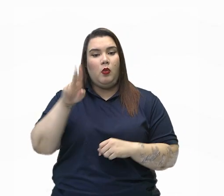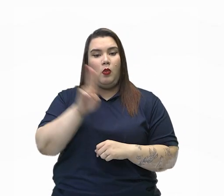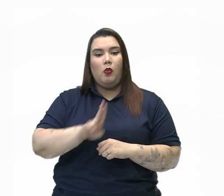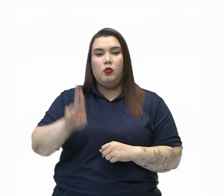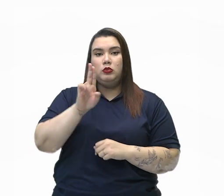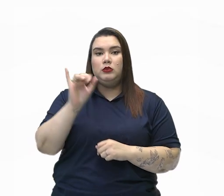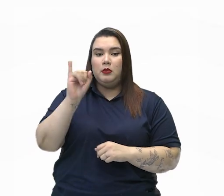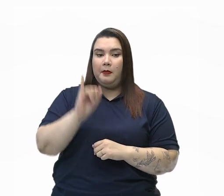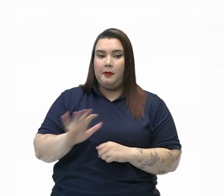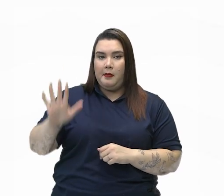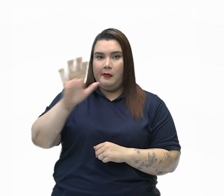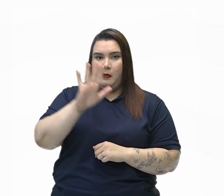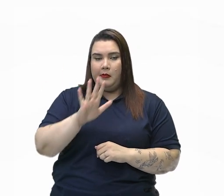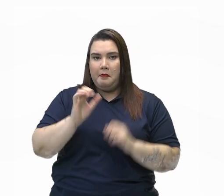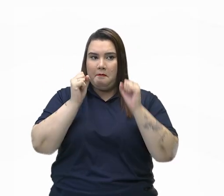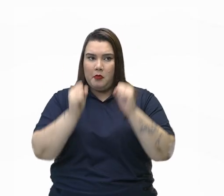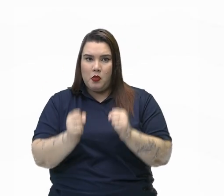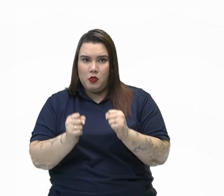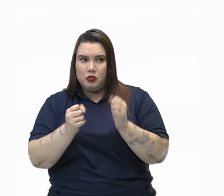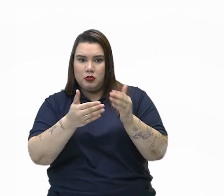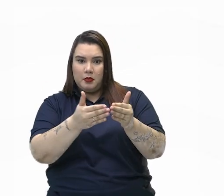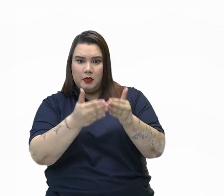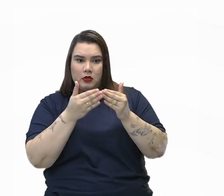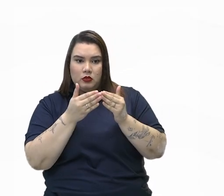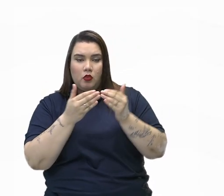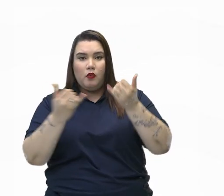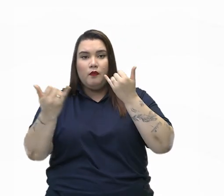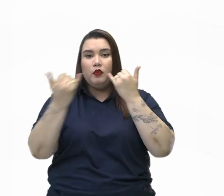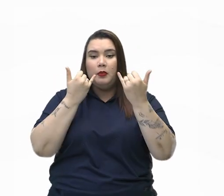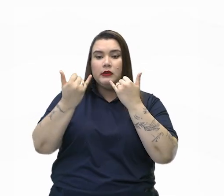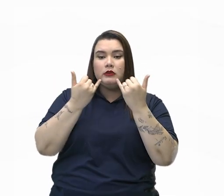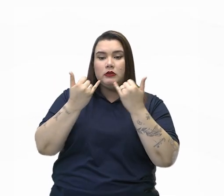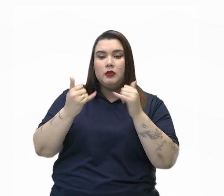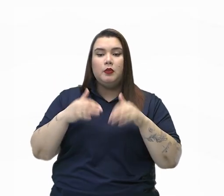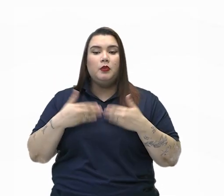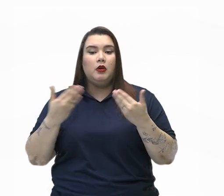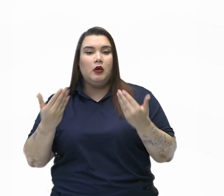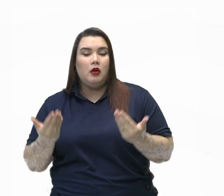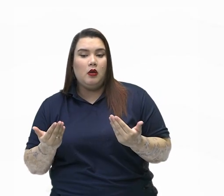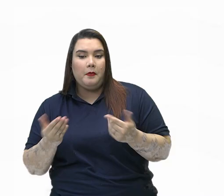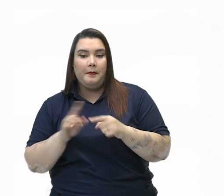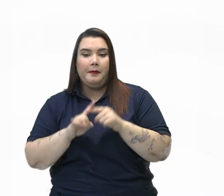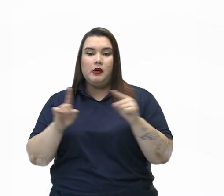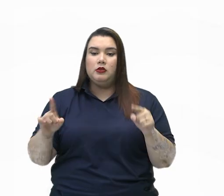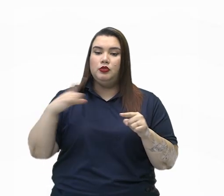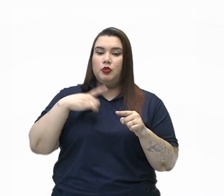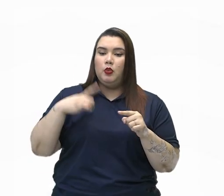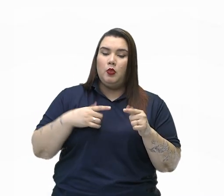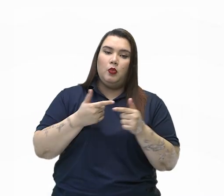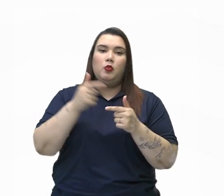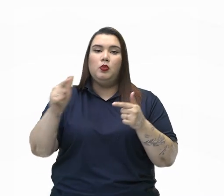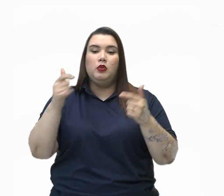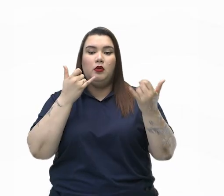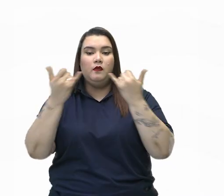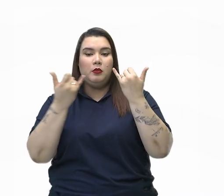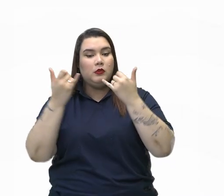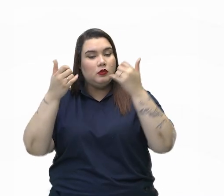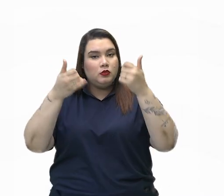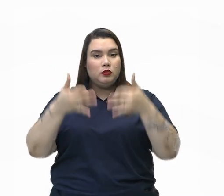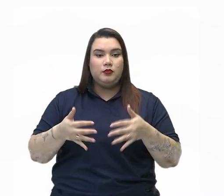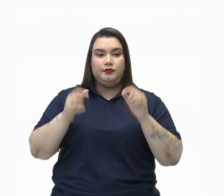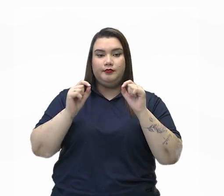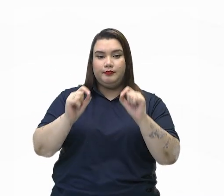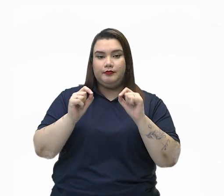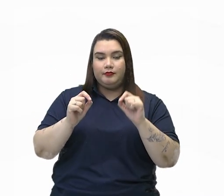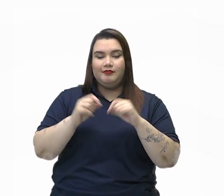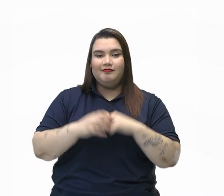de imagem. Tem permissão? E os dados? Mas temos outra coisa que acontece muito.